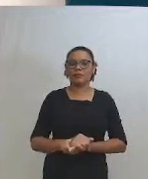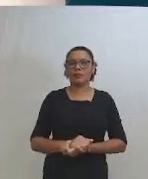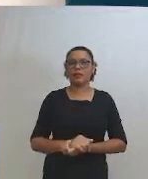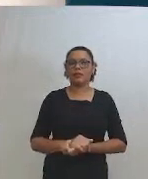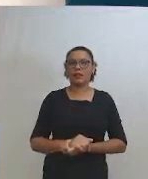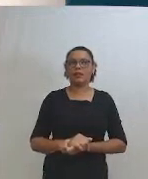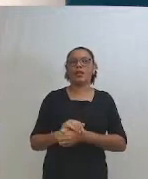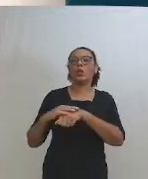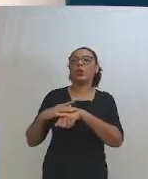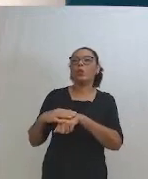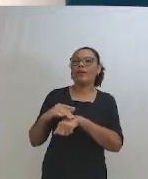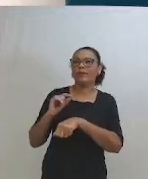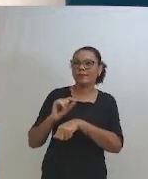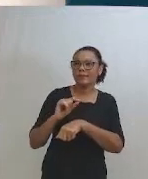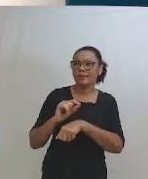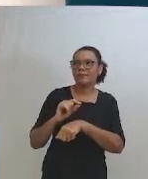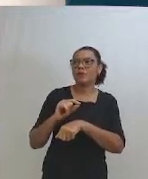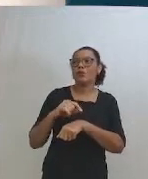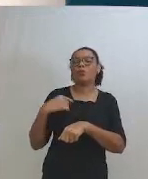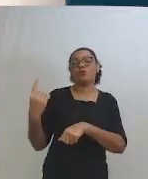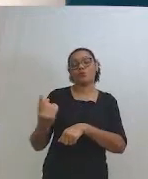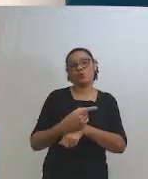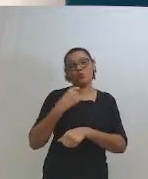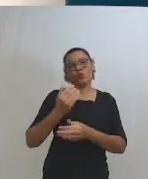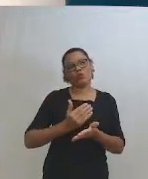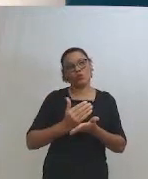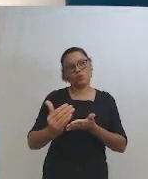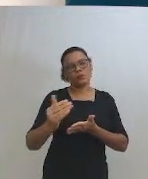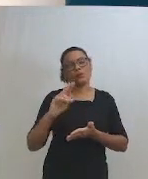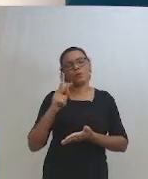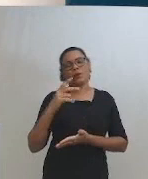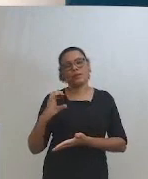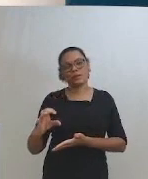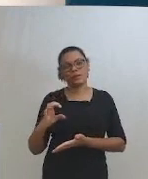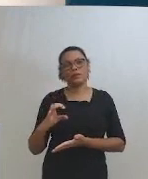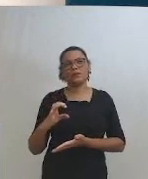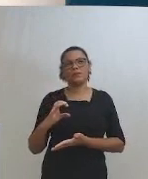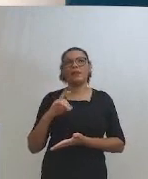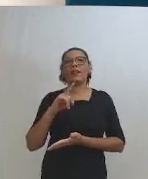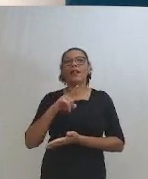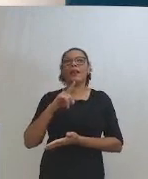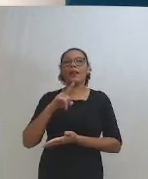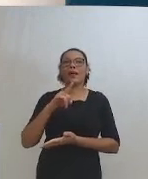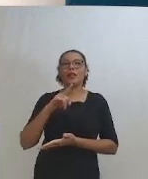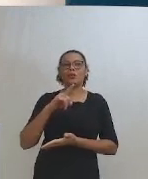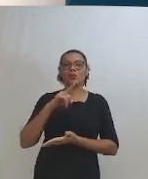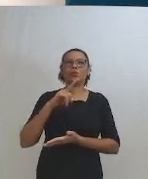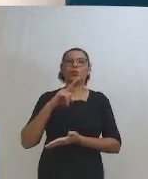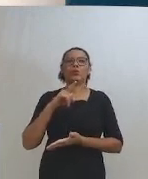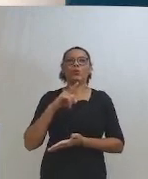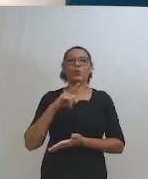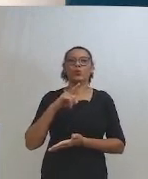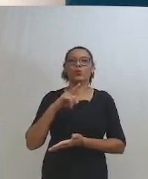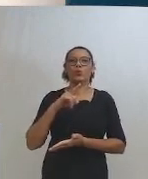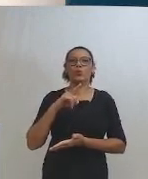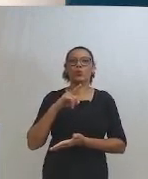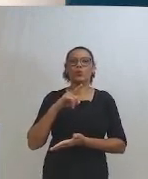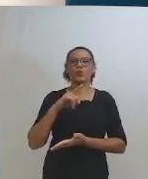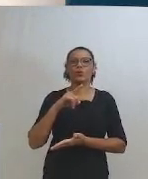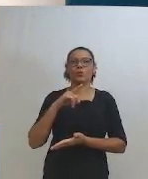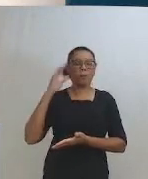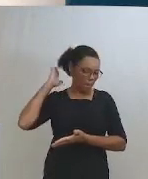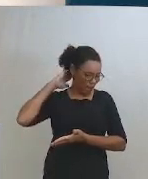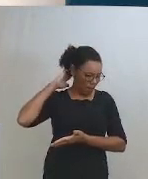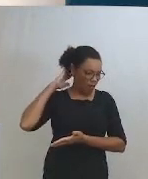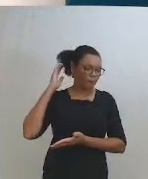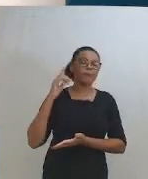fato, quando nós impetramos o habeas corpus no Tribunal de Justiça do Estado do Pará, não havia ainda sido apreciado pelo juízo de